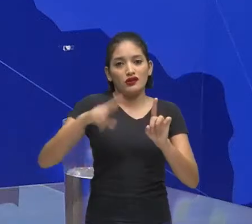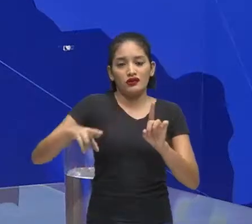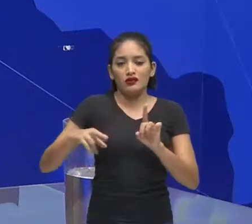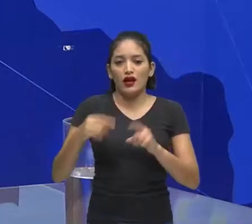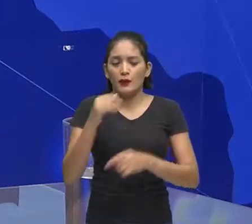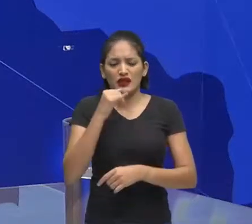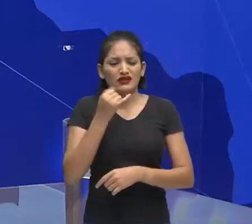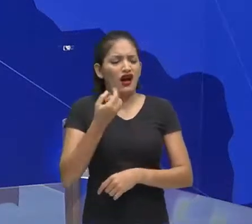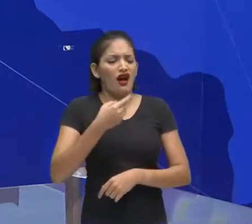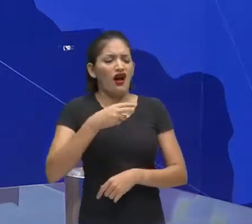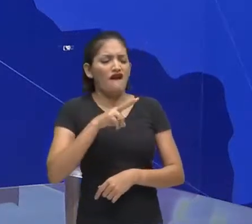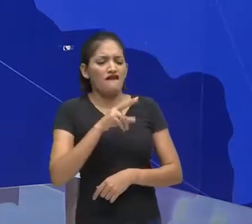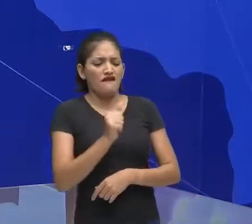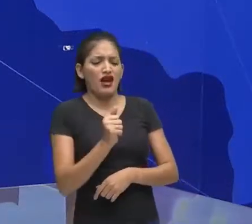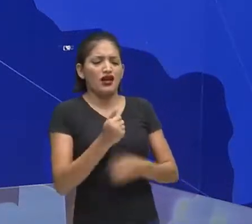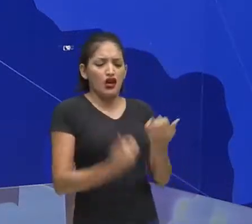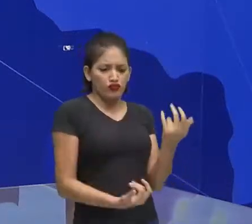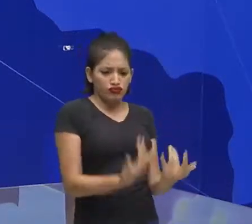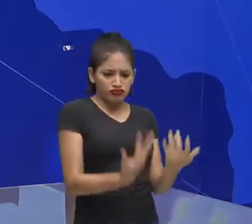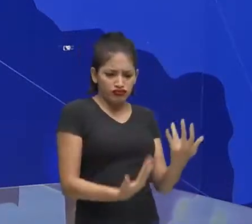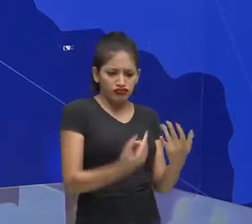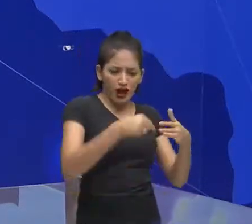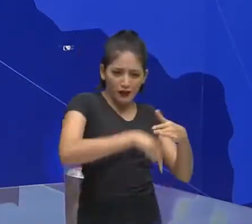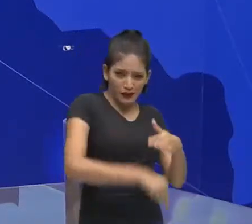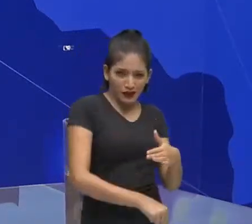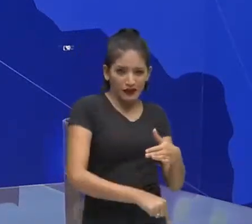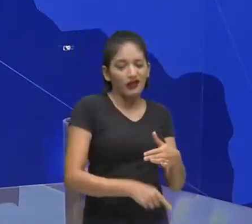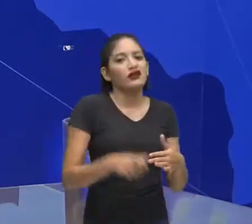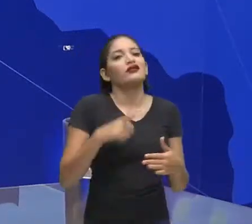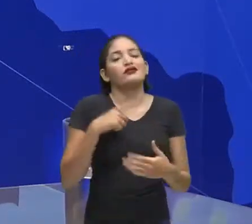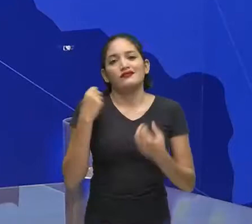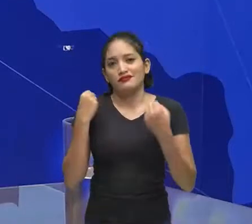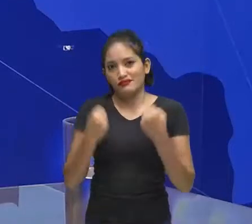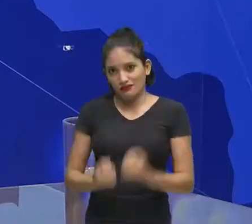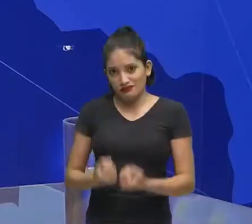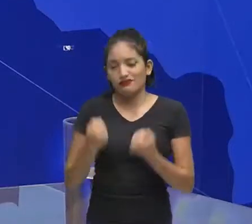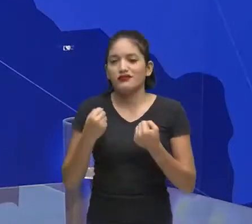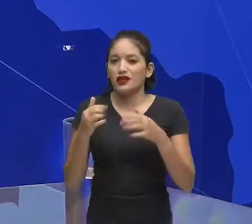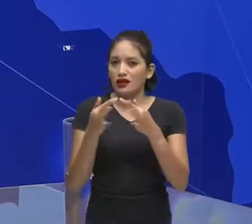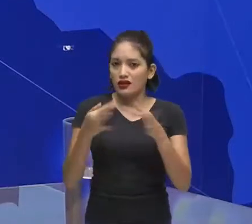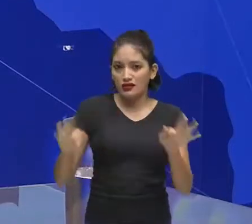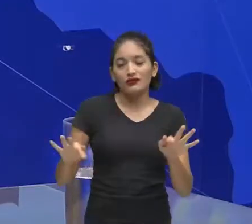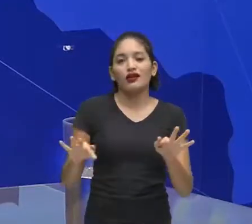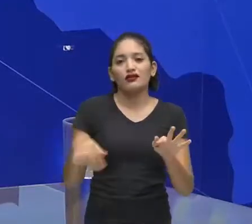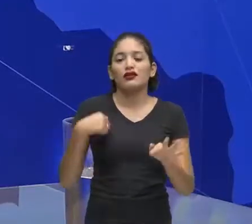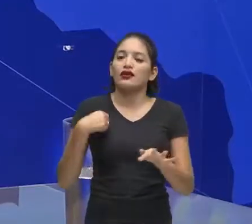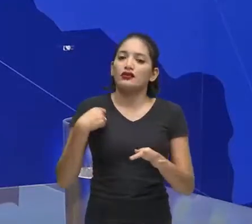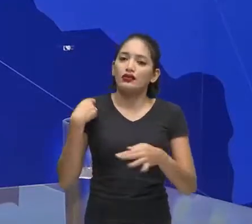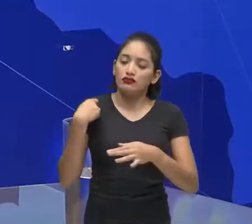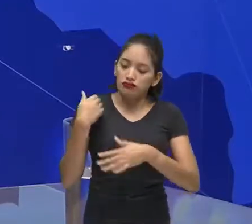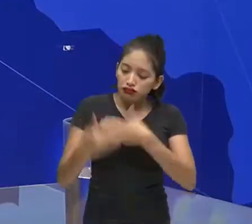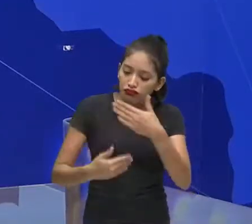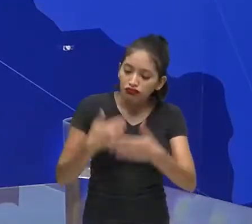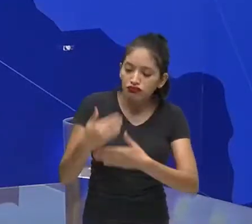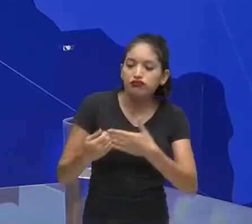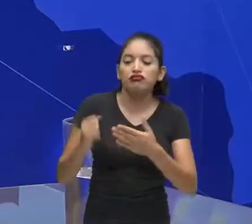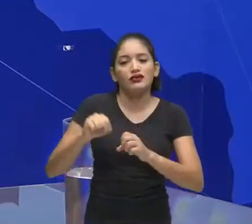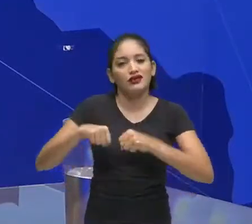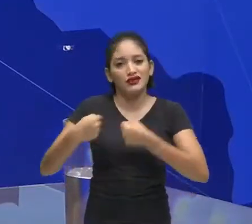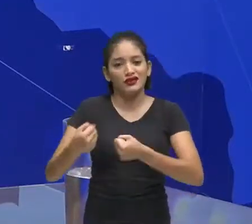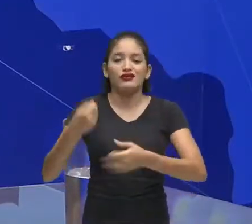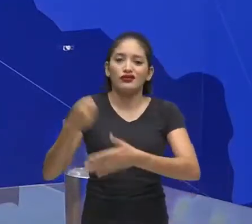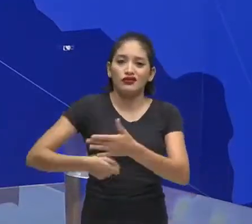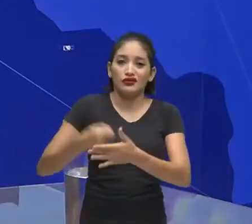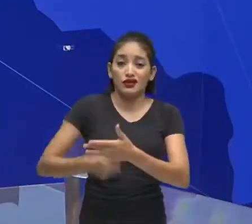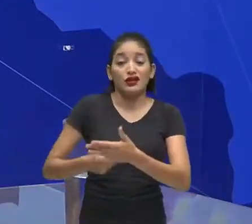para o inferno, isso, aquilo, outro. Existe muito peso sobre essas frases e a gente vem nessa luta tentando desconstruir, porque, na verdade, a pessoa